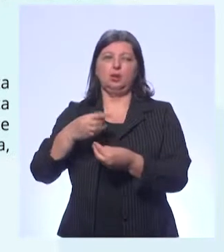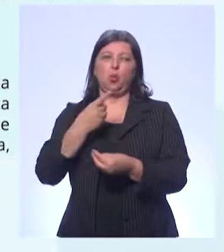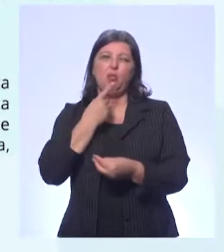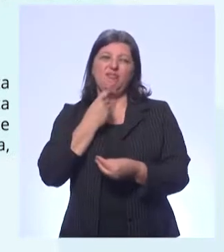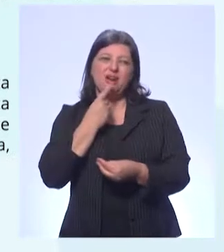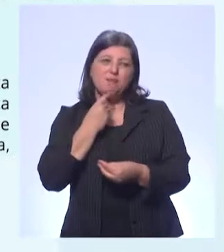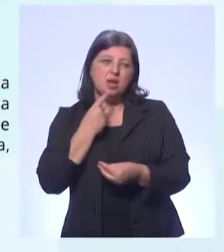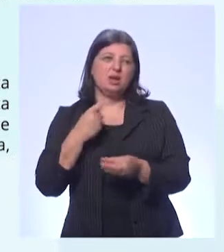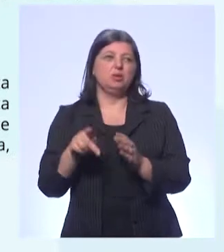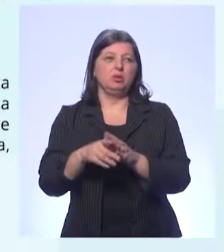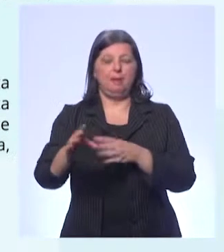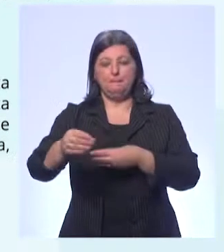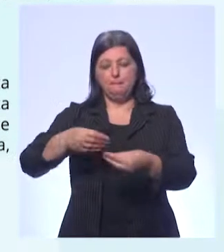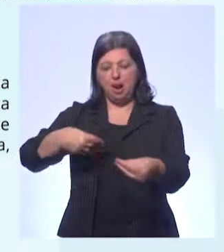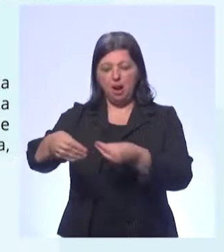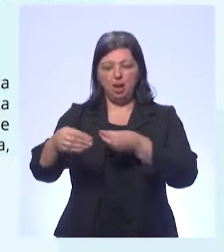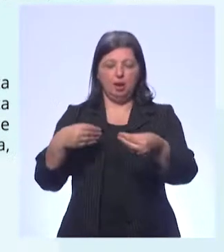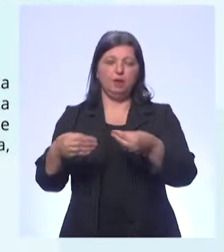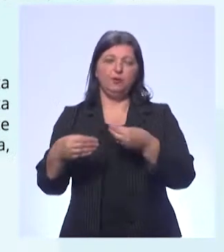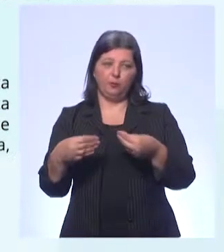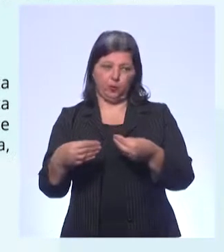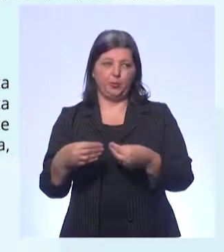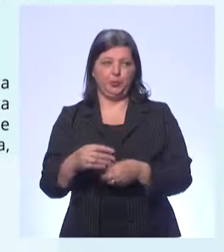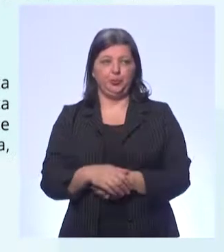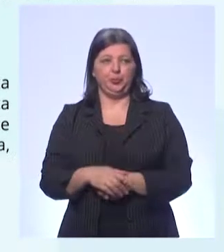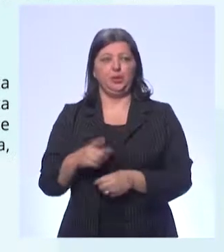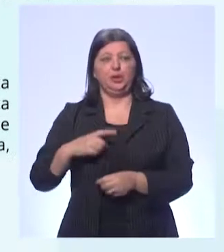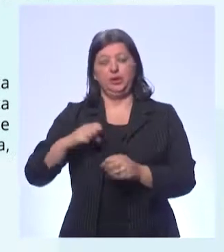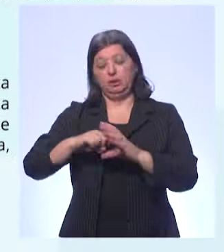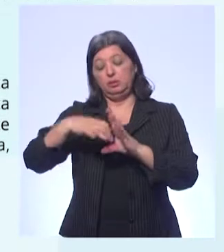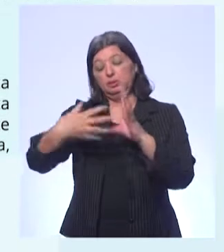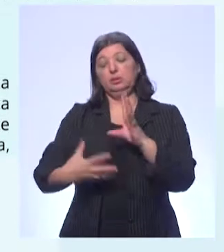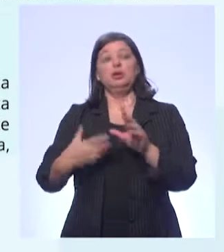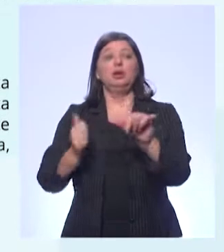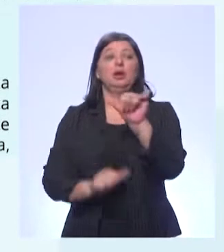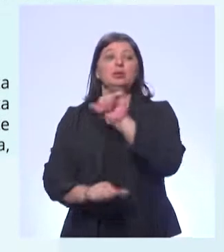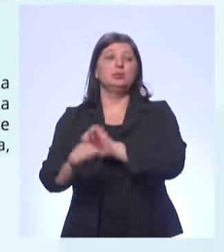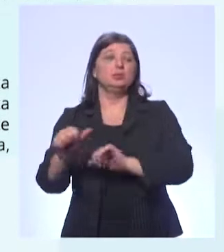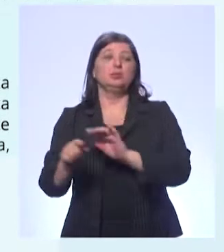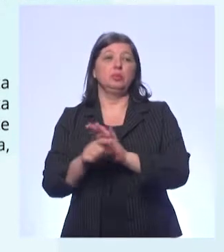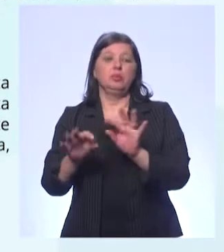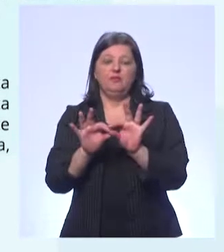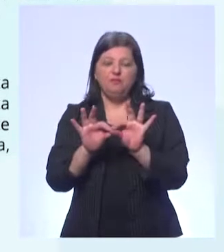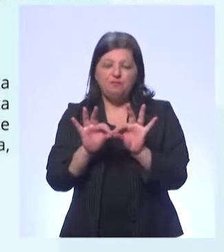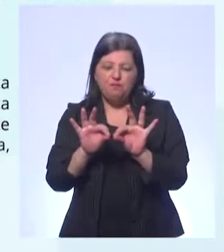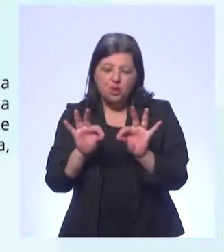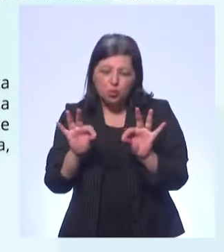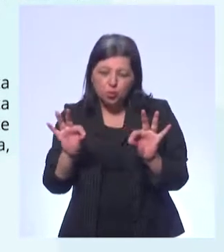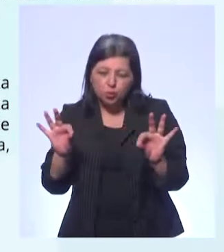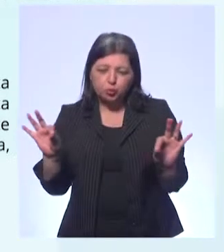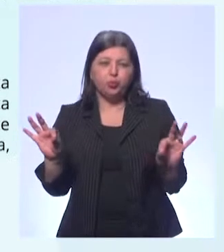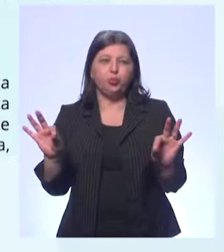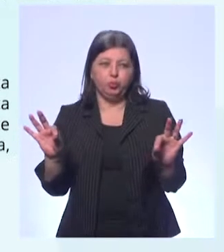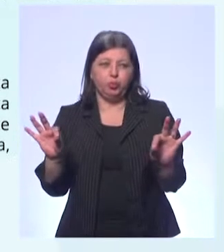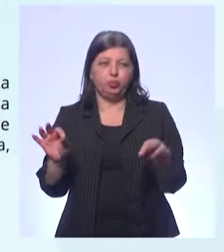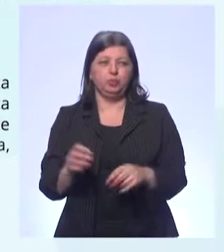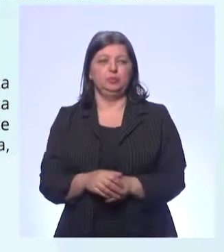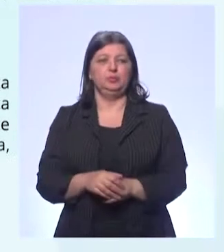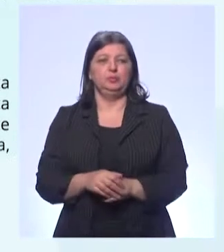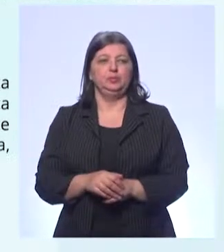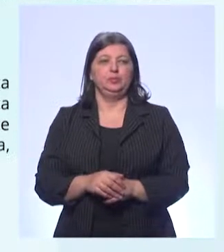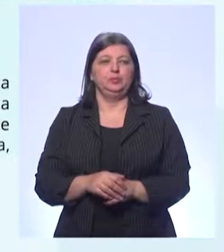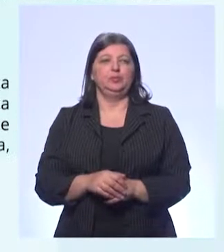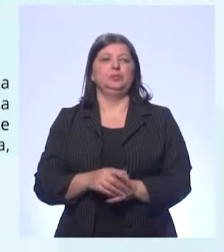macio, maleável. Essas características fazem ele ser transformado em fio, né? E ele é um bom condutor. Então, eu